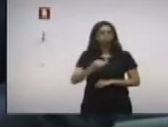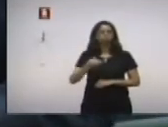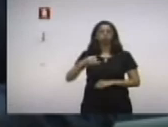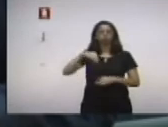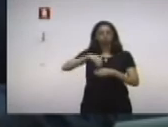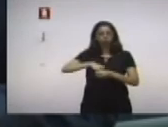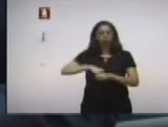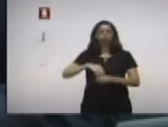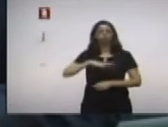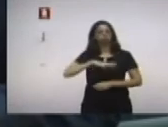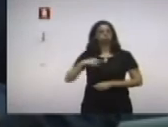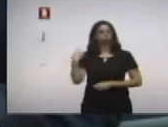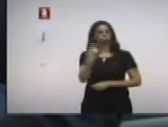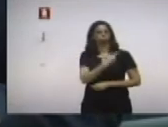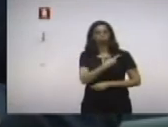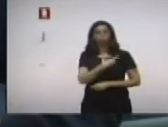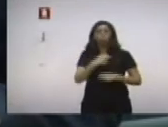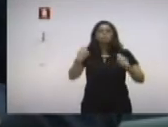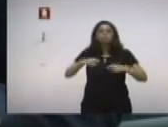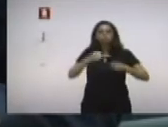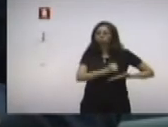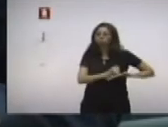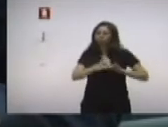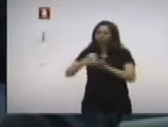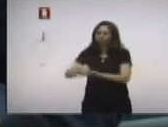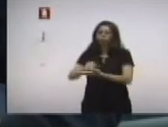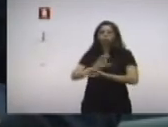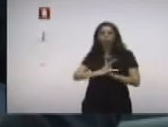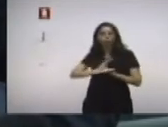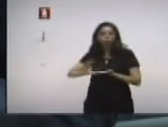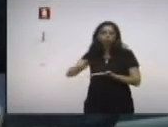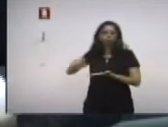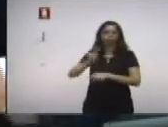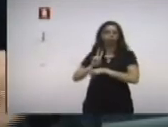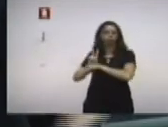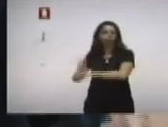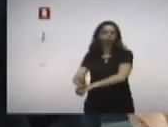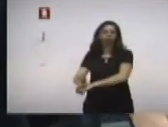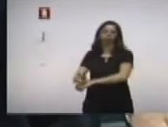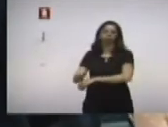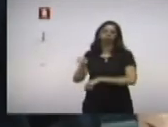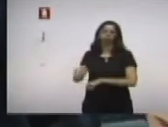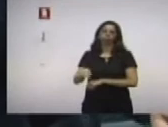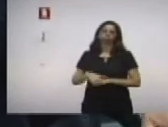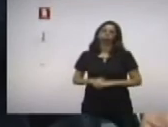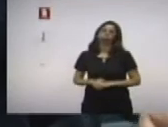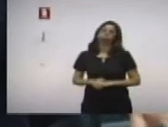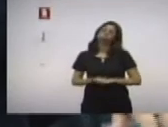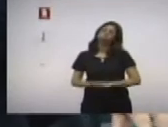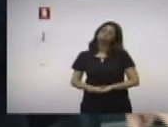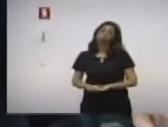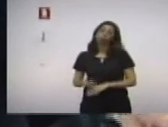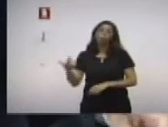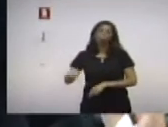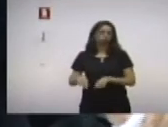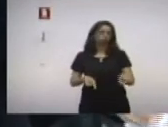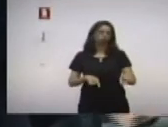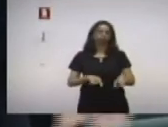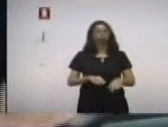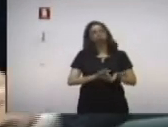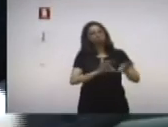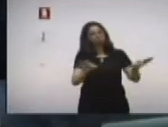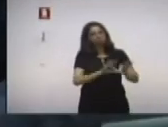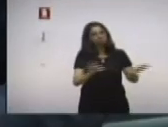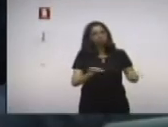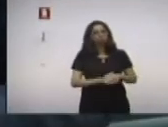contempladas de forma que deveriam ser e tem áreas que não são tão essenciais que